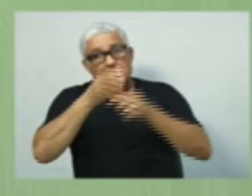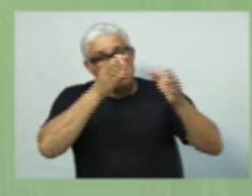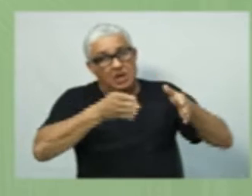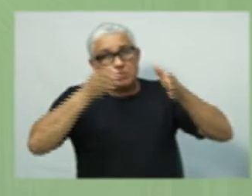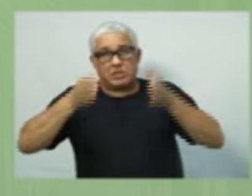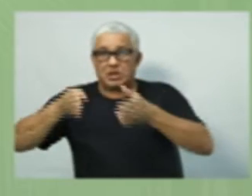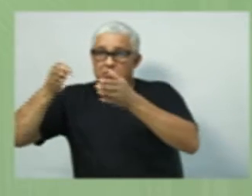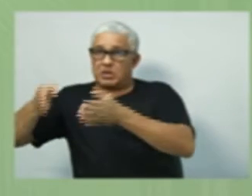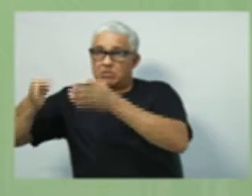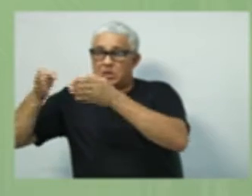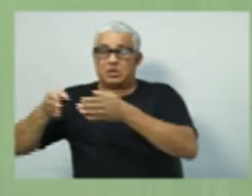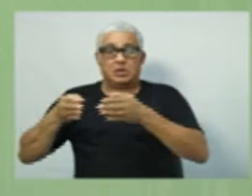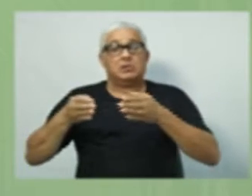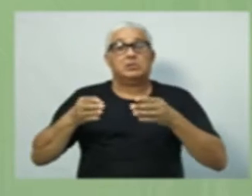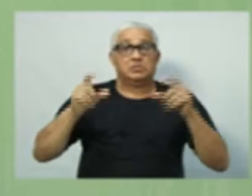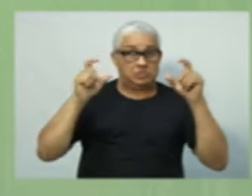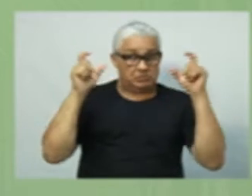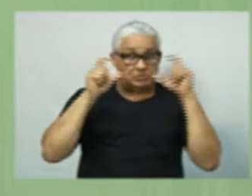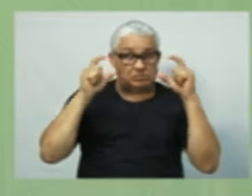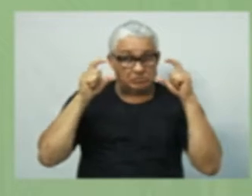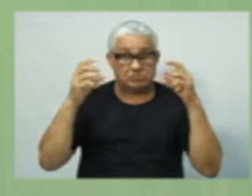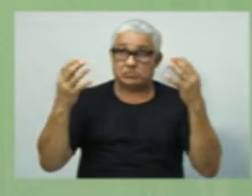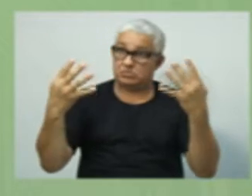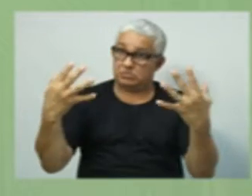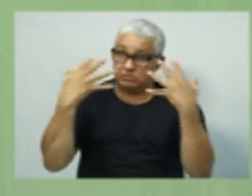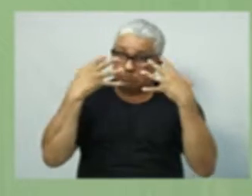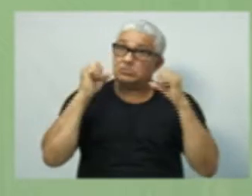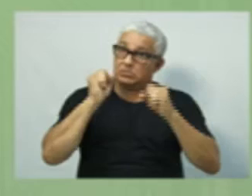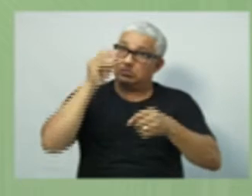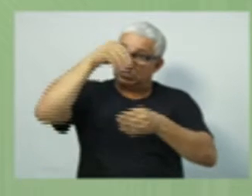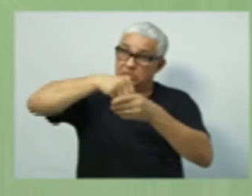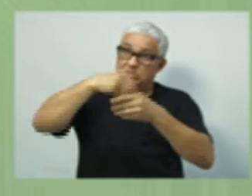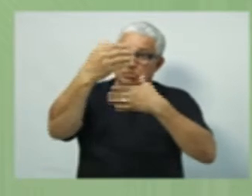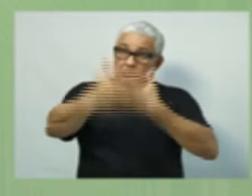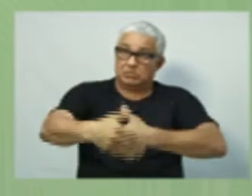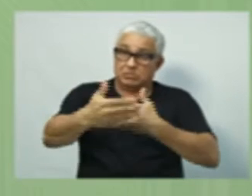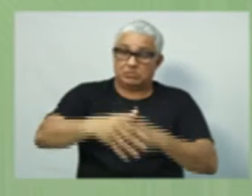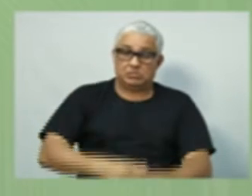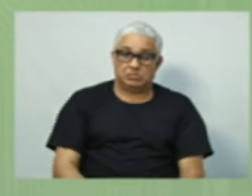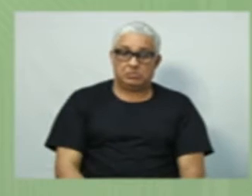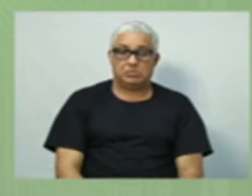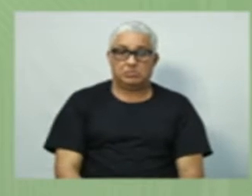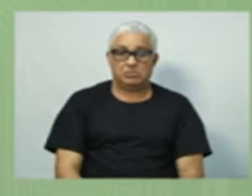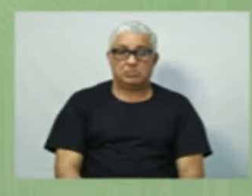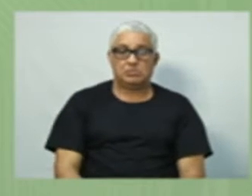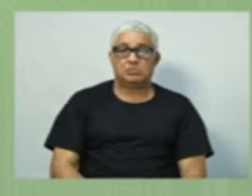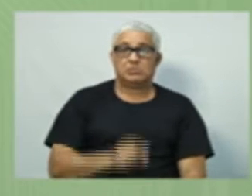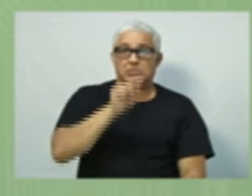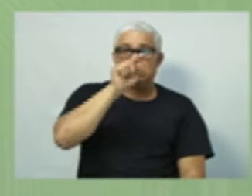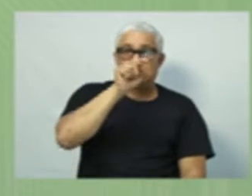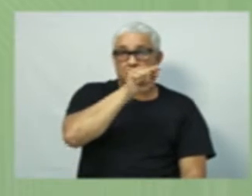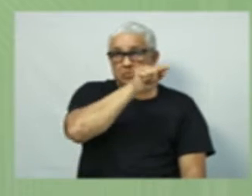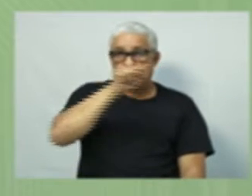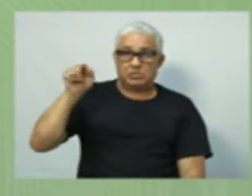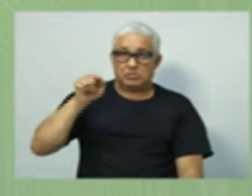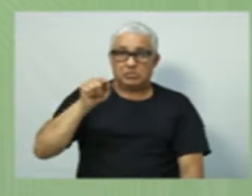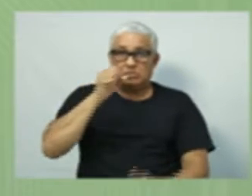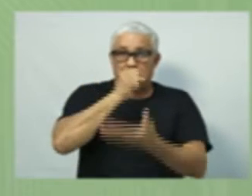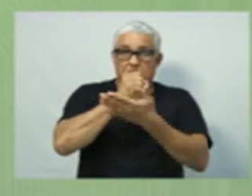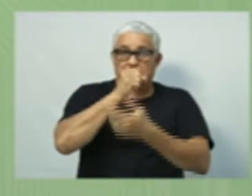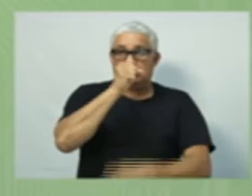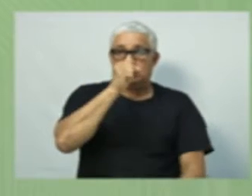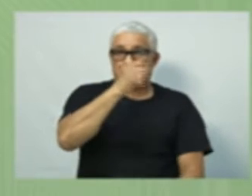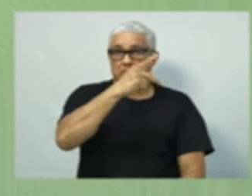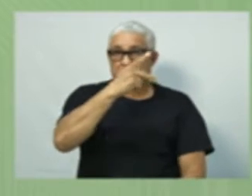muita atenção nisso pode ser que tenha na prova a lazio horizontal do balanço patrimonial